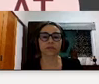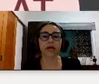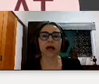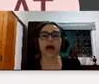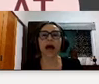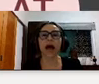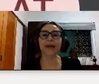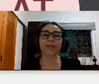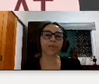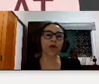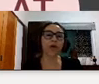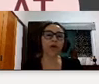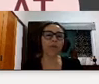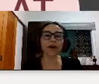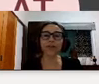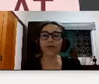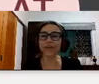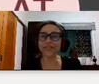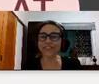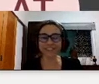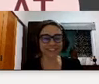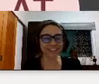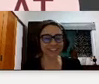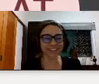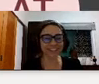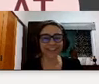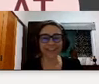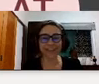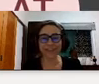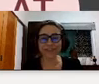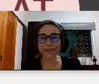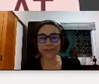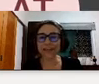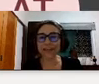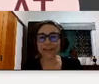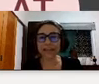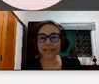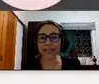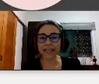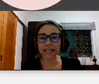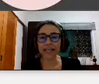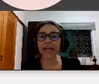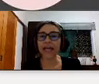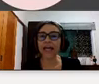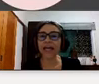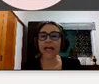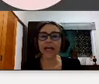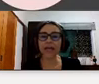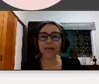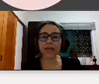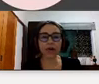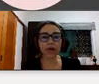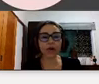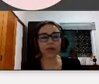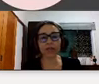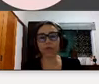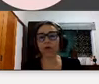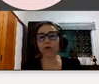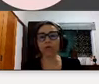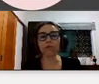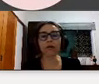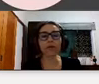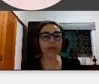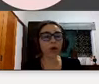Sim. Oi, professora. Ai, que Boa noite. bom! Boa noite! A gente já estava te ouvindo desde o início. Oh,